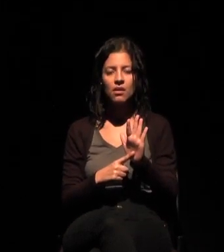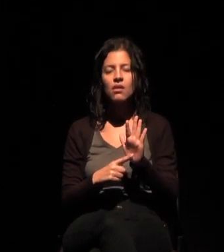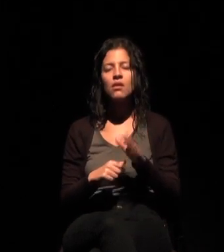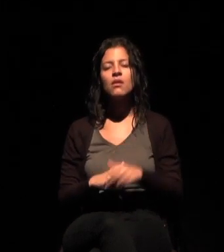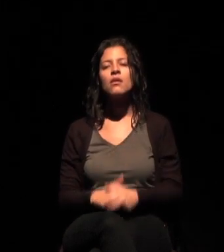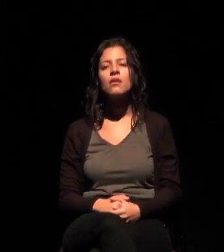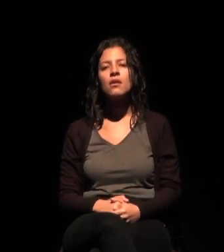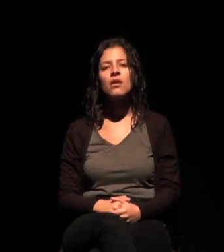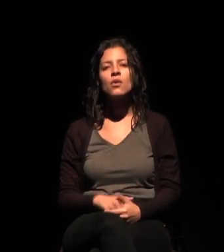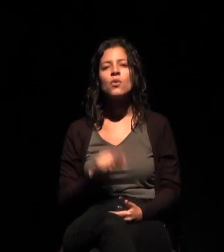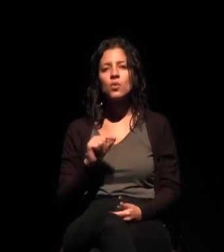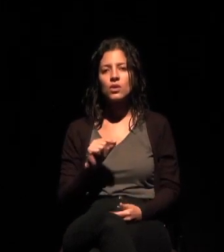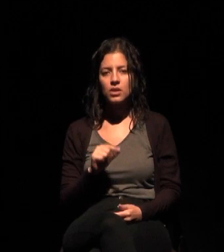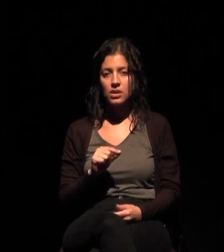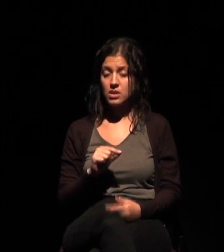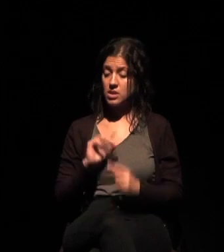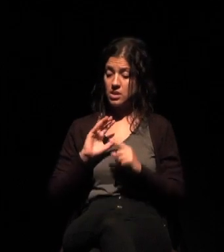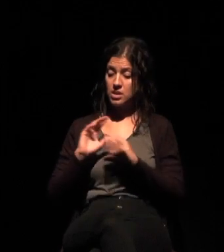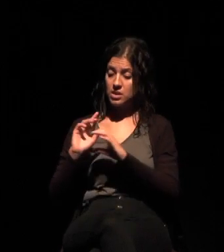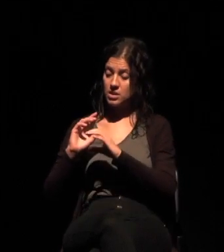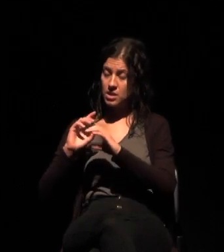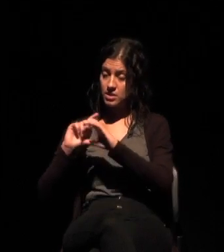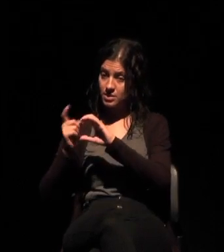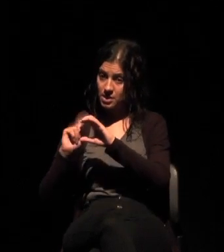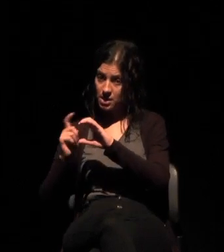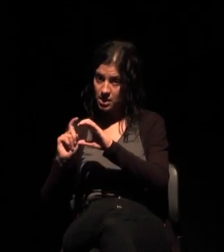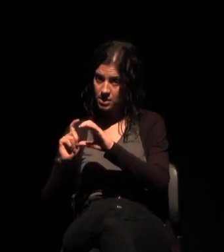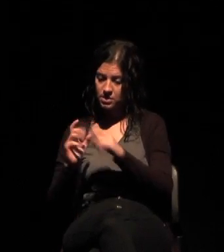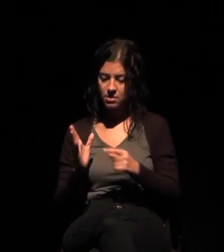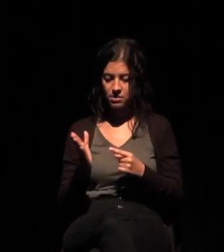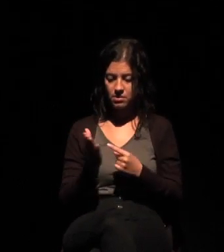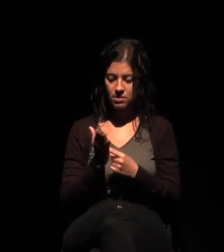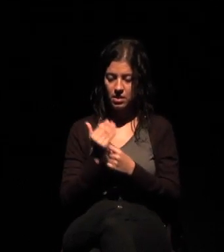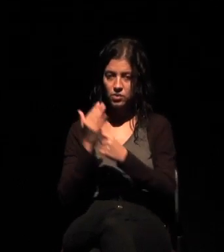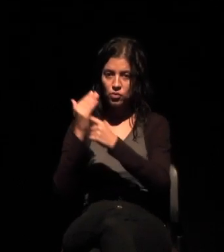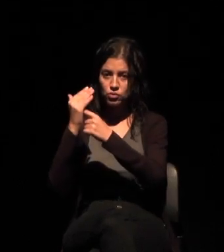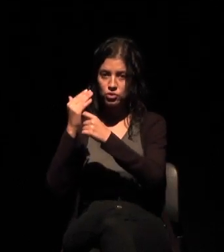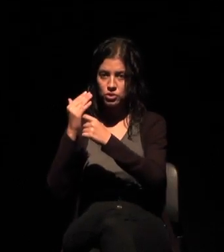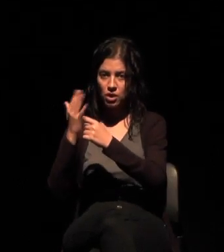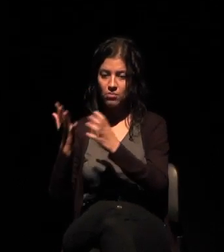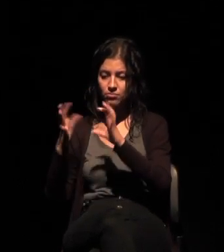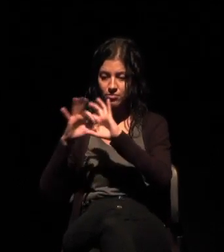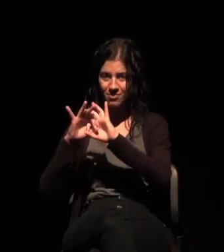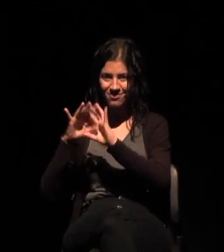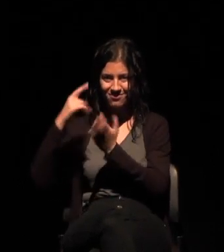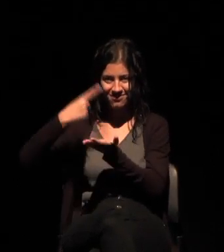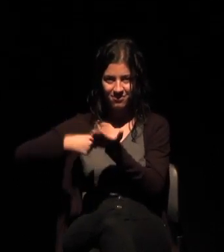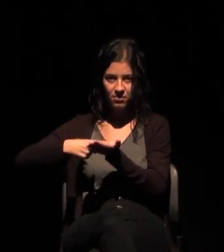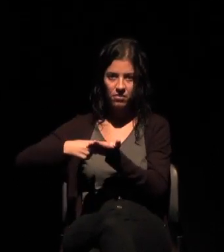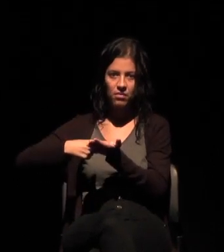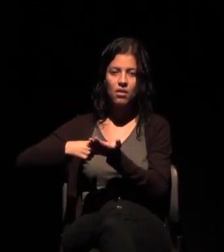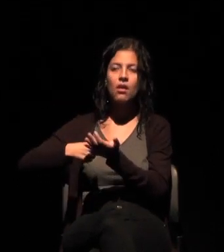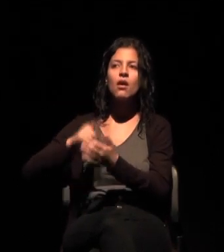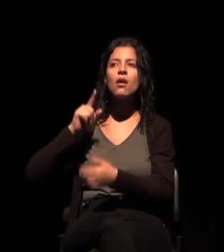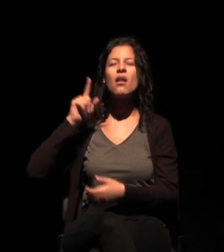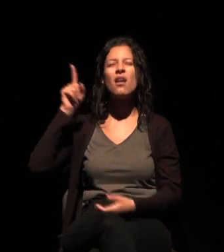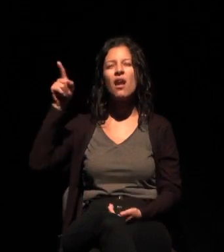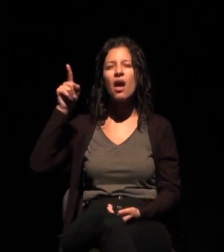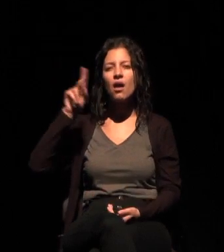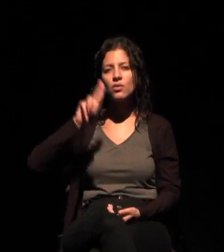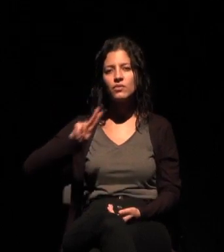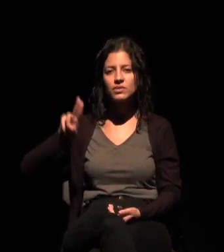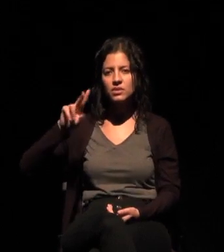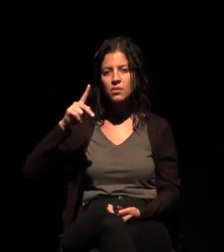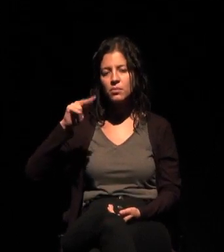parque de ciência e tecnologia que é a universidade do porto é criou há mais ou menos dez anos a fazer o ons